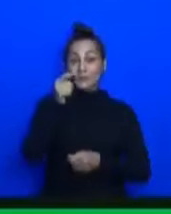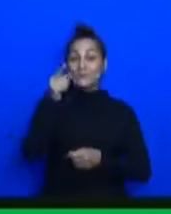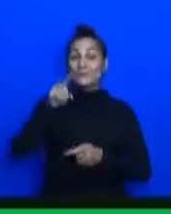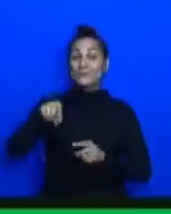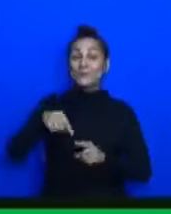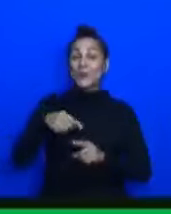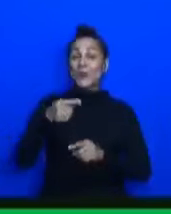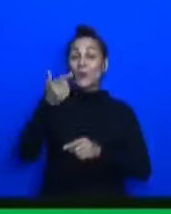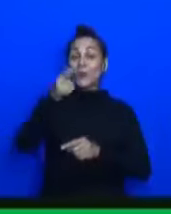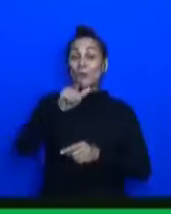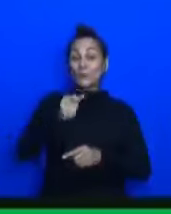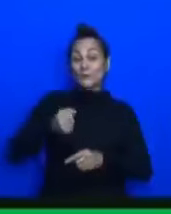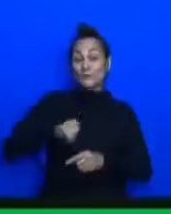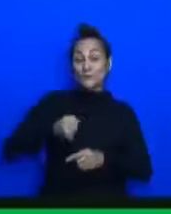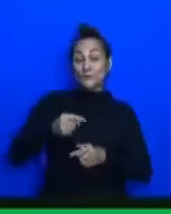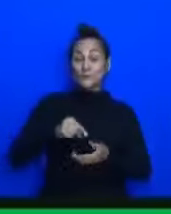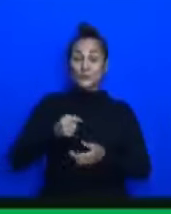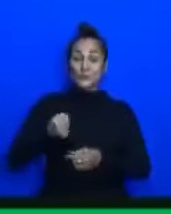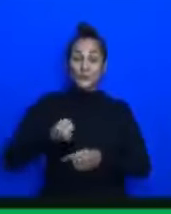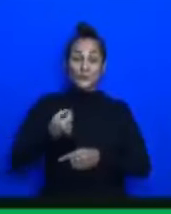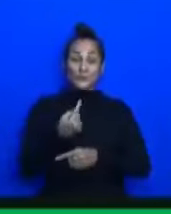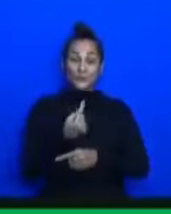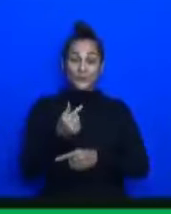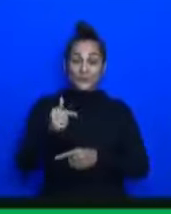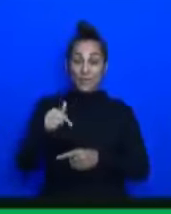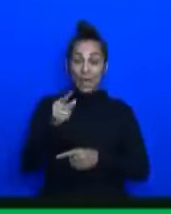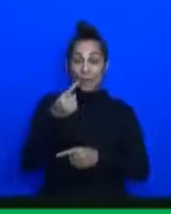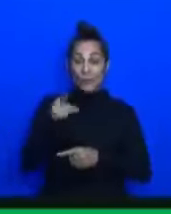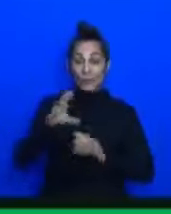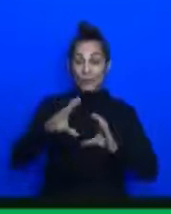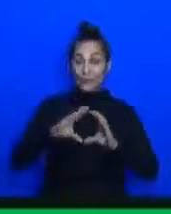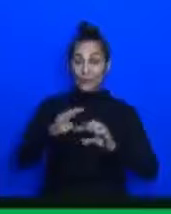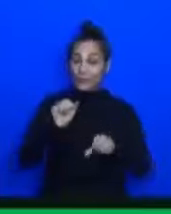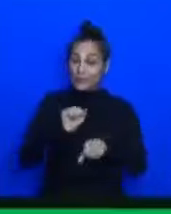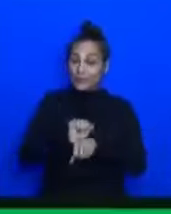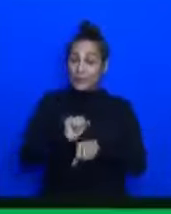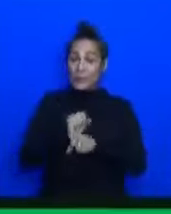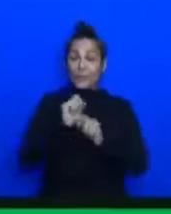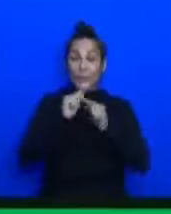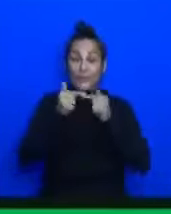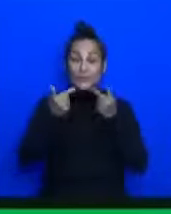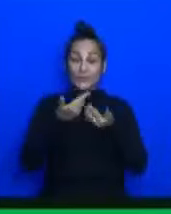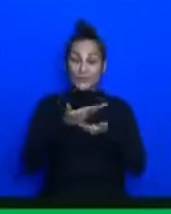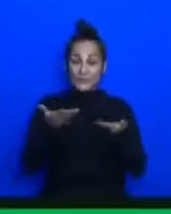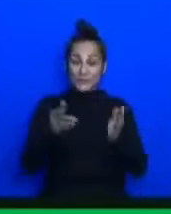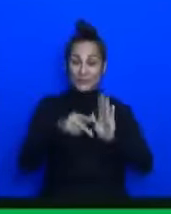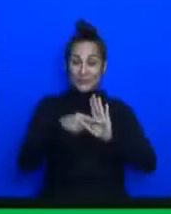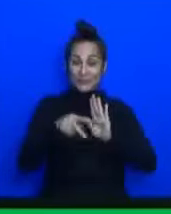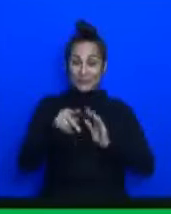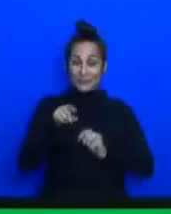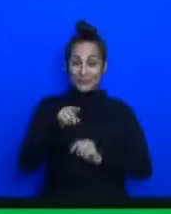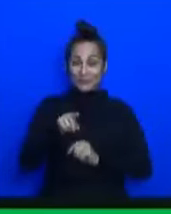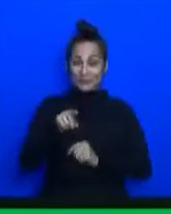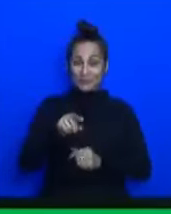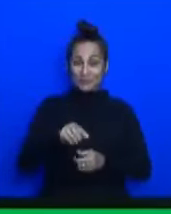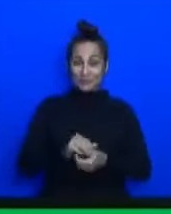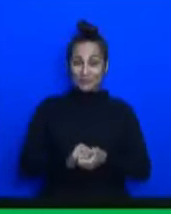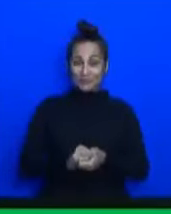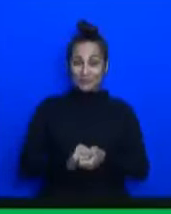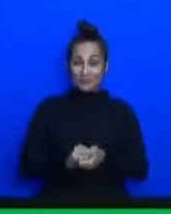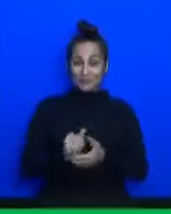um número 17. Agora aguardando a última bola. Boa sorte para você.